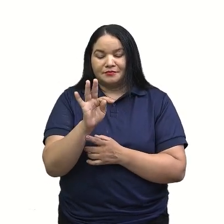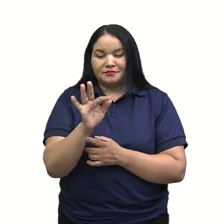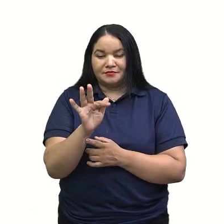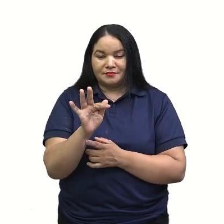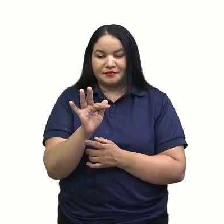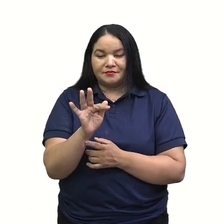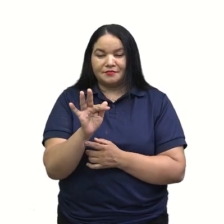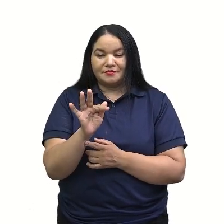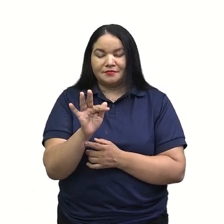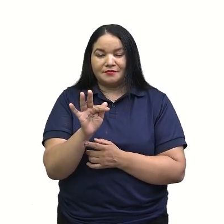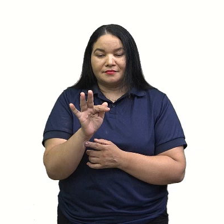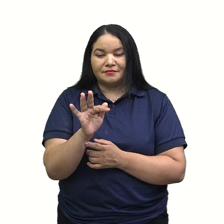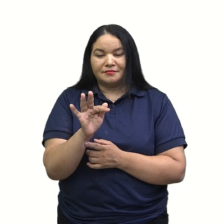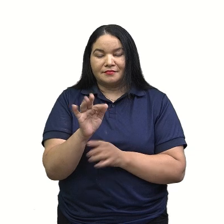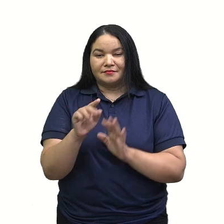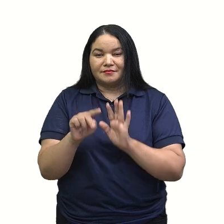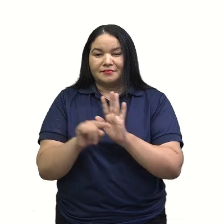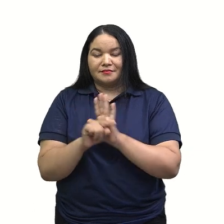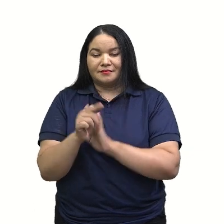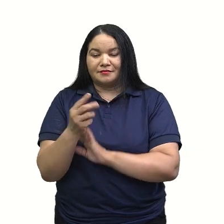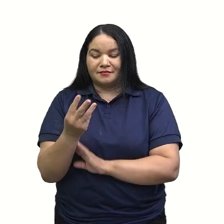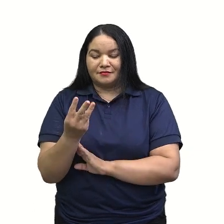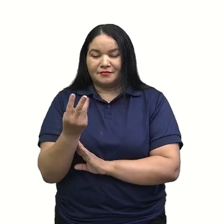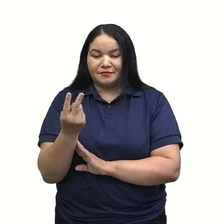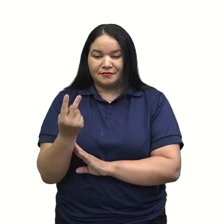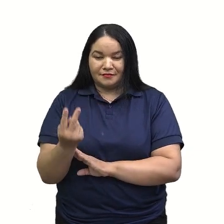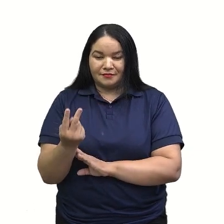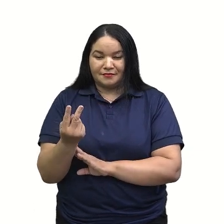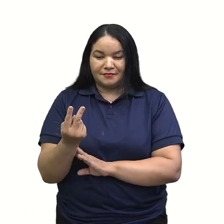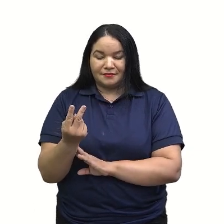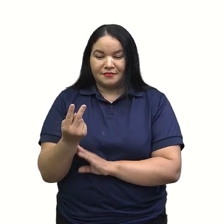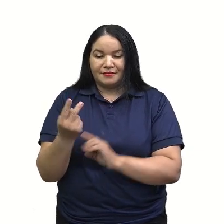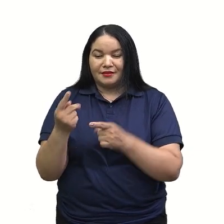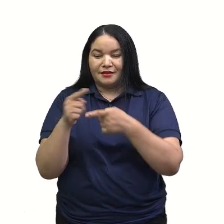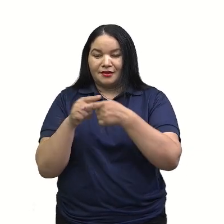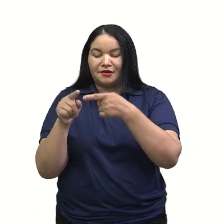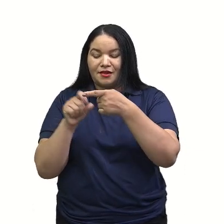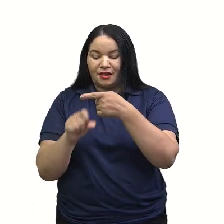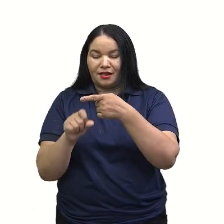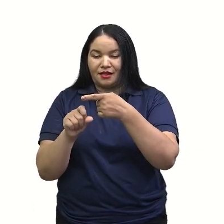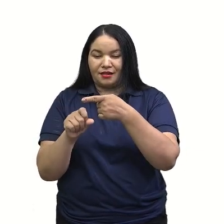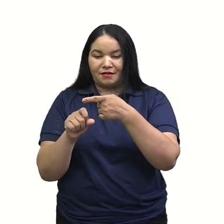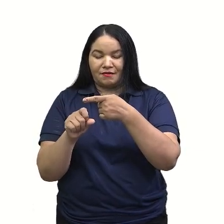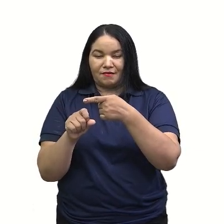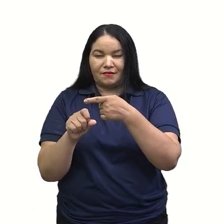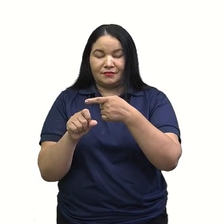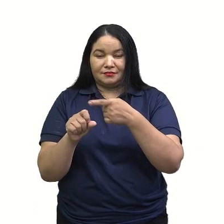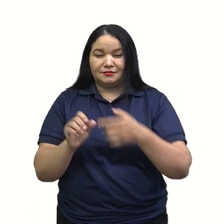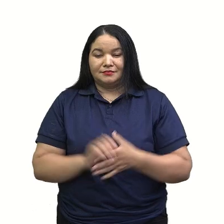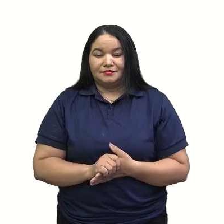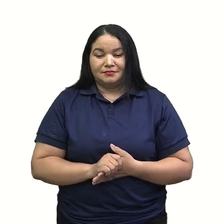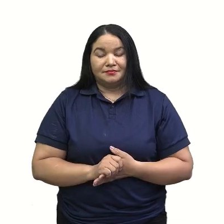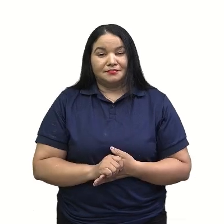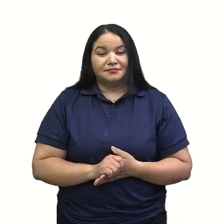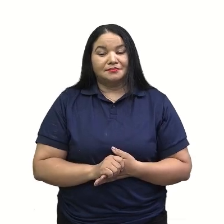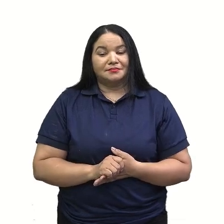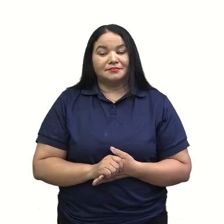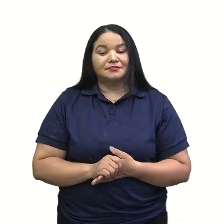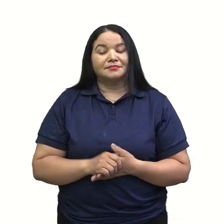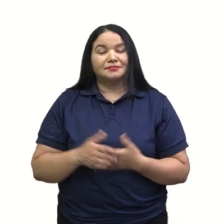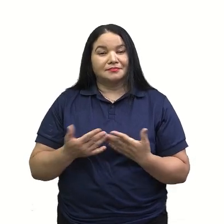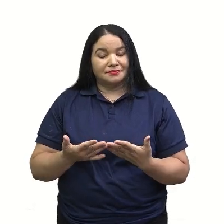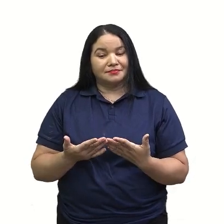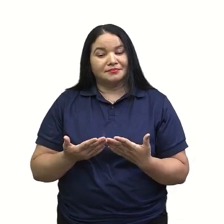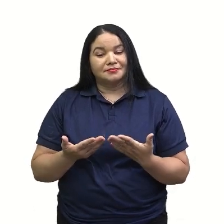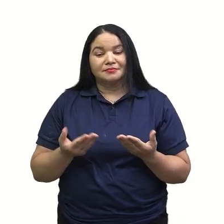TF menos 32 sobre 9. Muito bem. E resolve